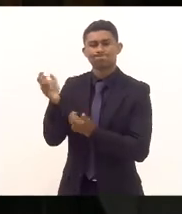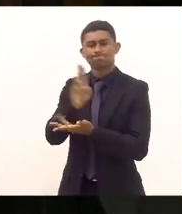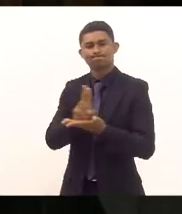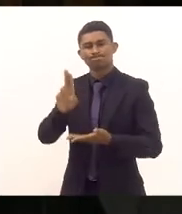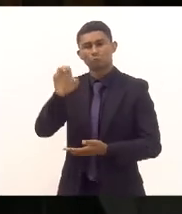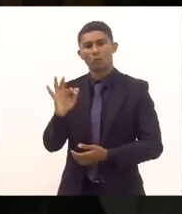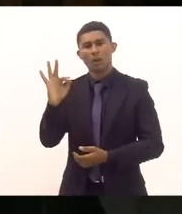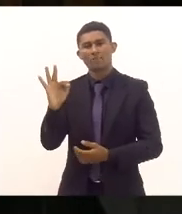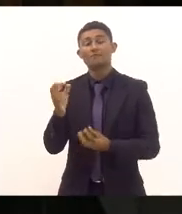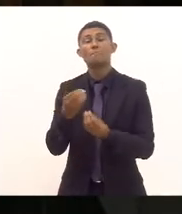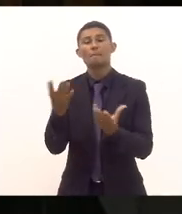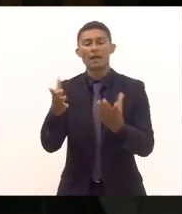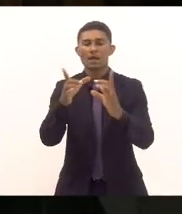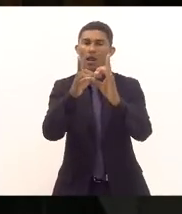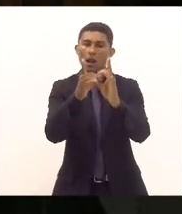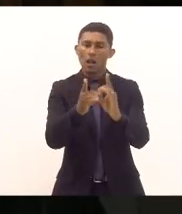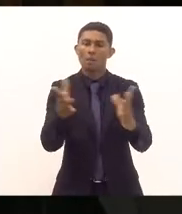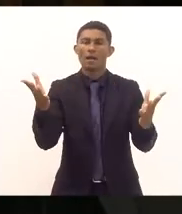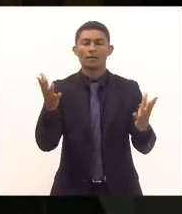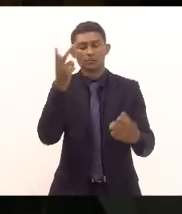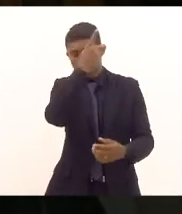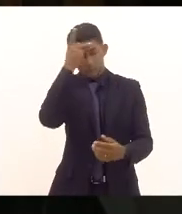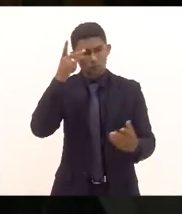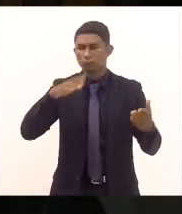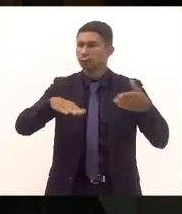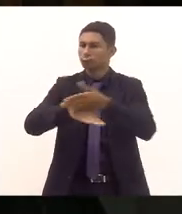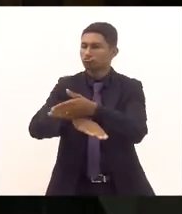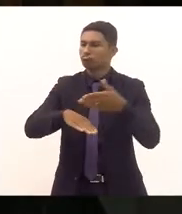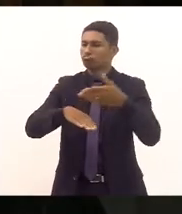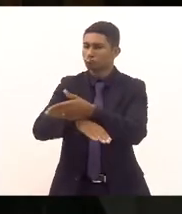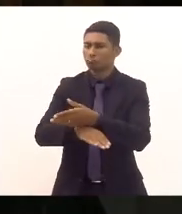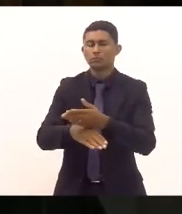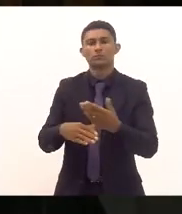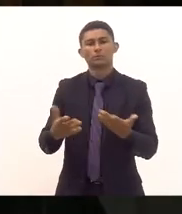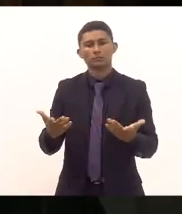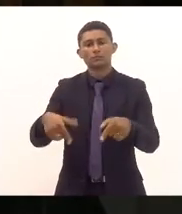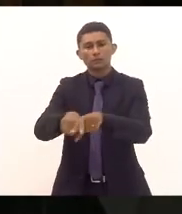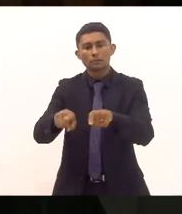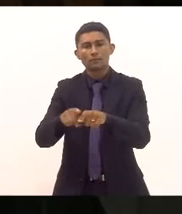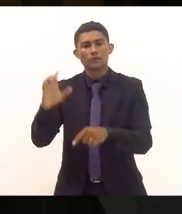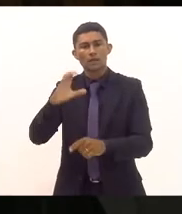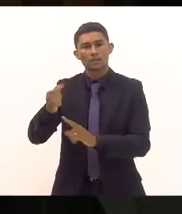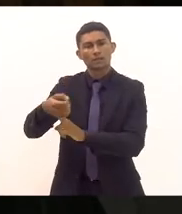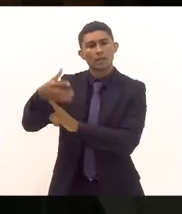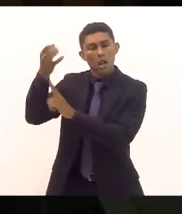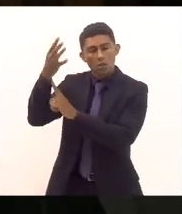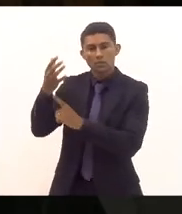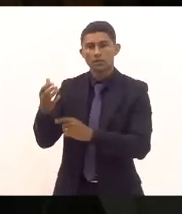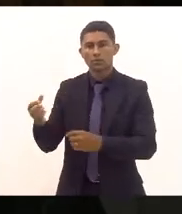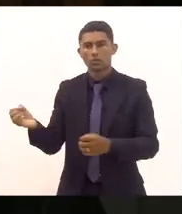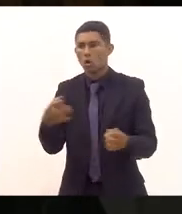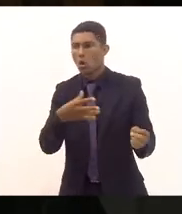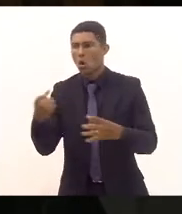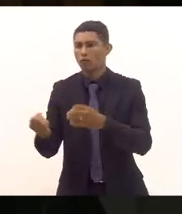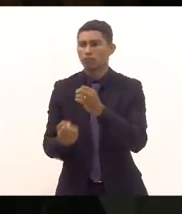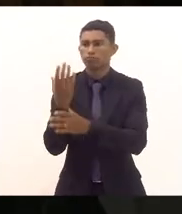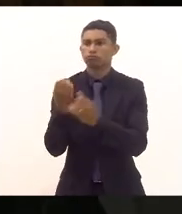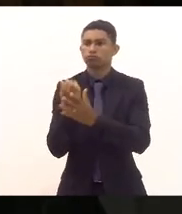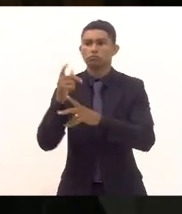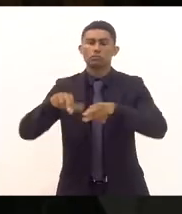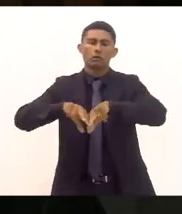democratizar o acesso ao ensino superior EA produção de ciência e tecnologia no estado do Rio de Janeiro e